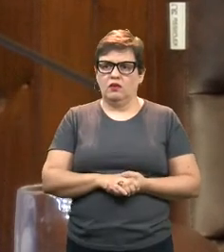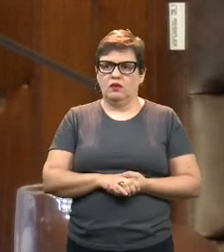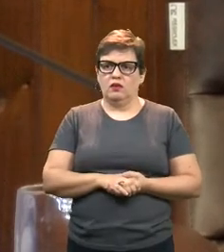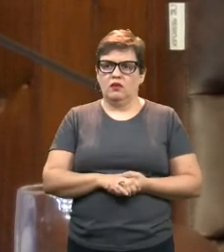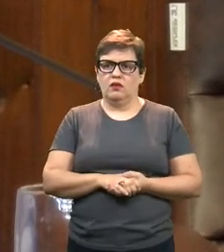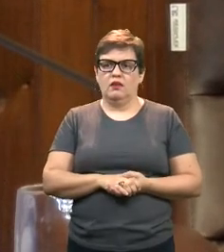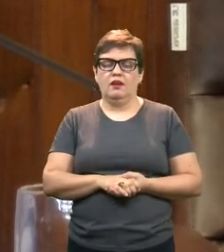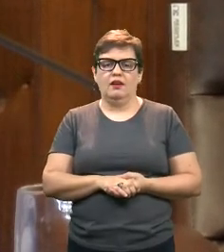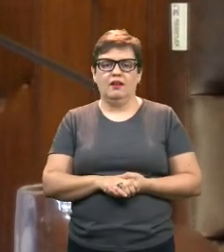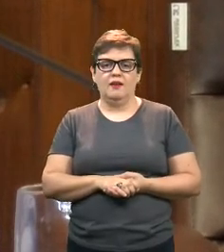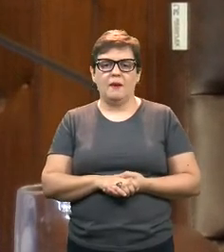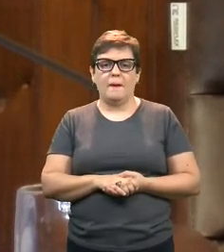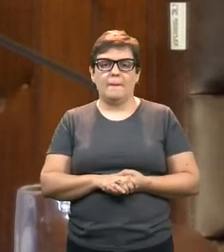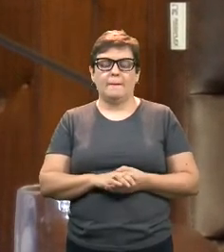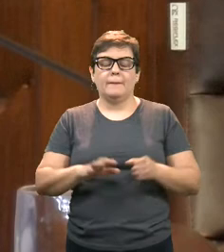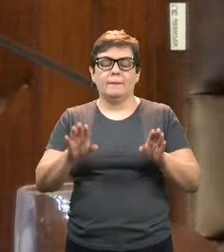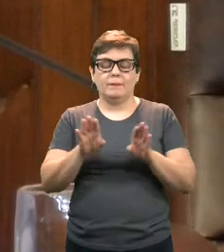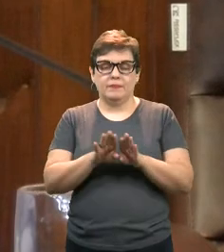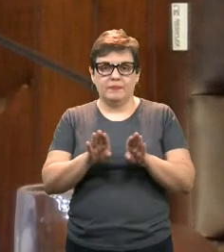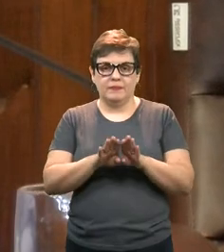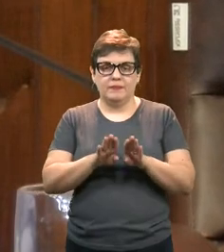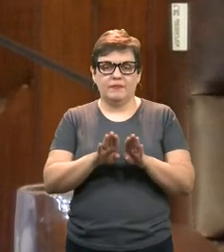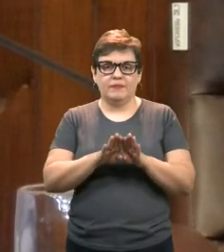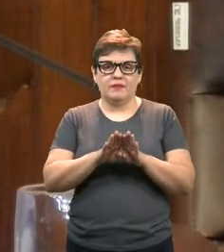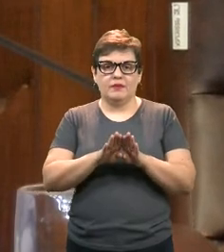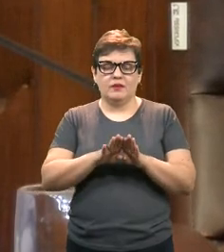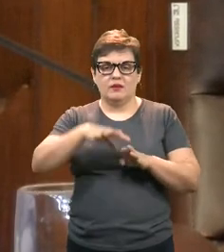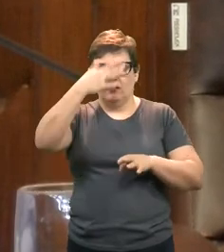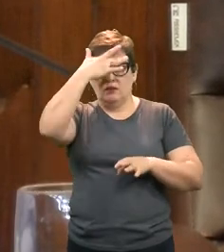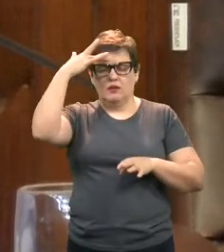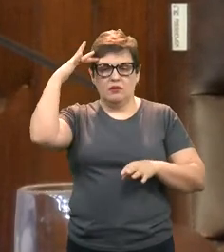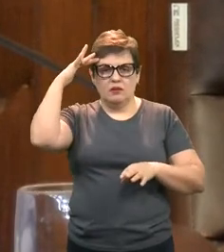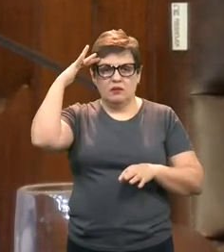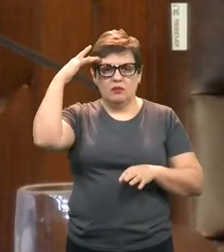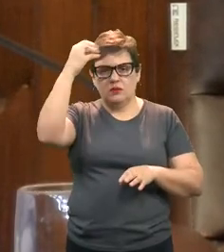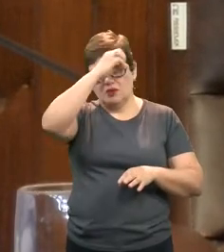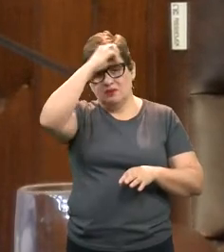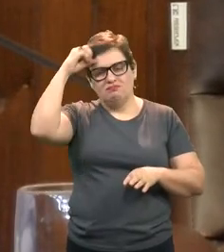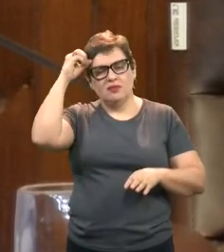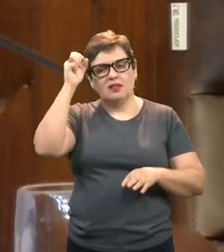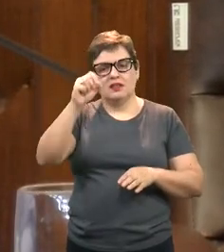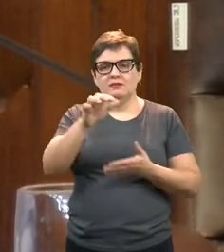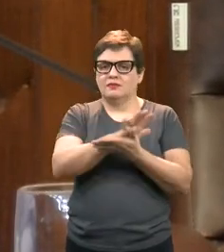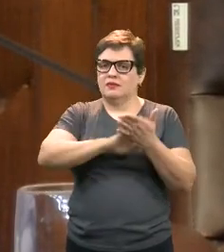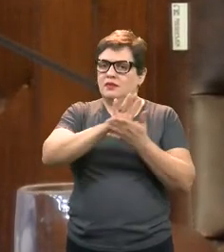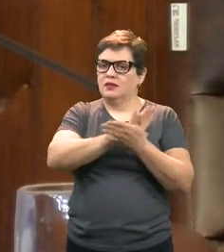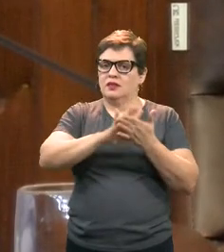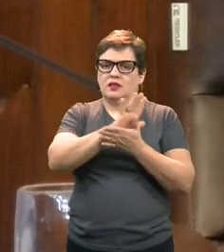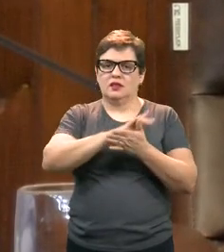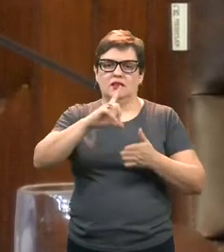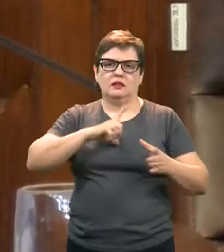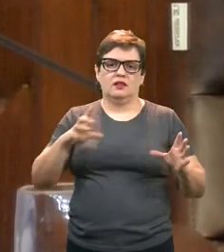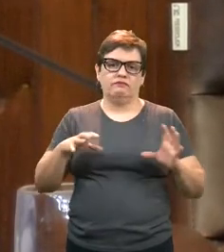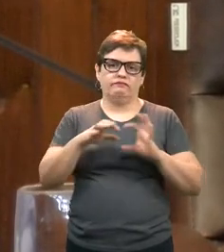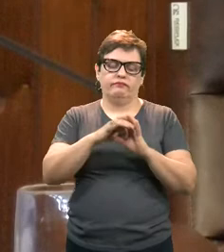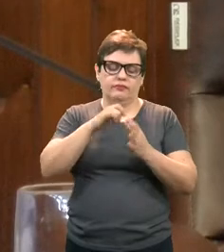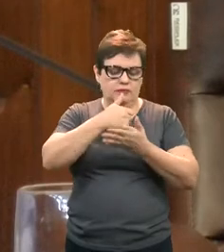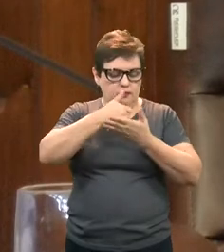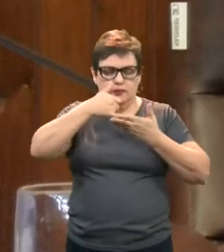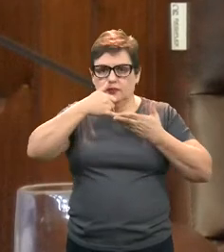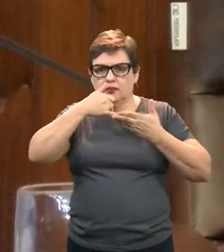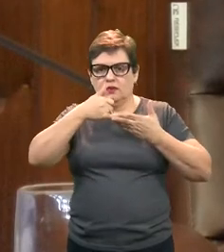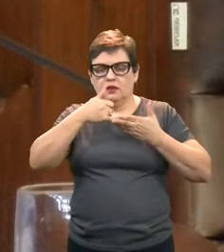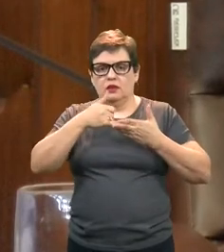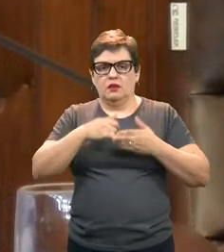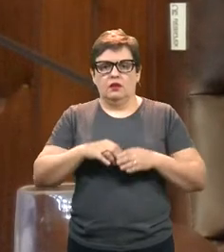pessoas, inclusive pessoas inocentes, que nada têm a ver com as drogas e consumo